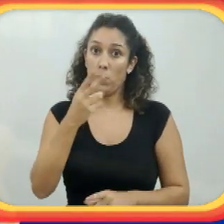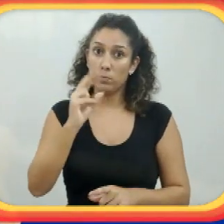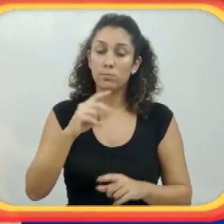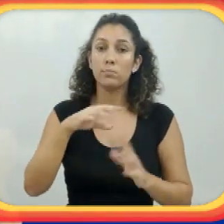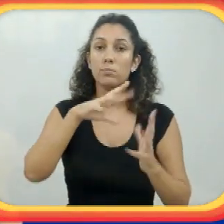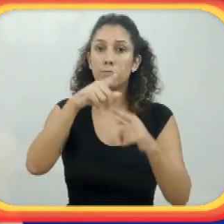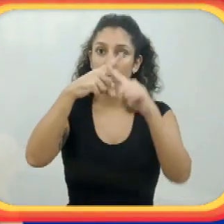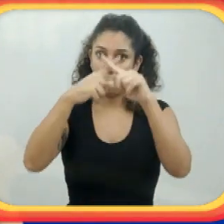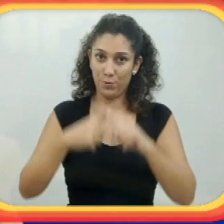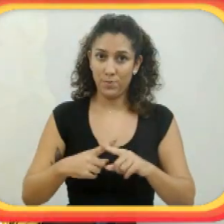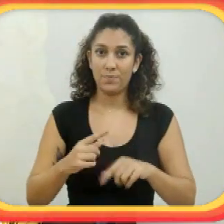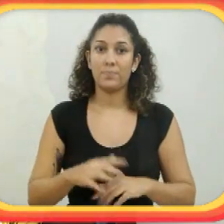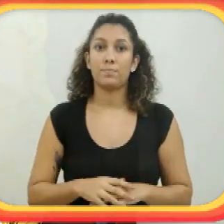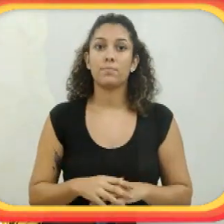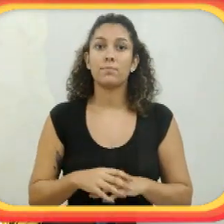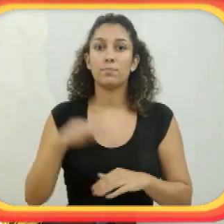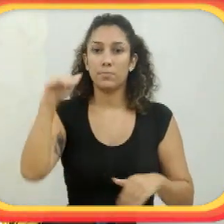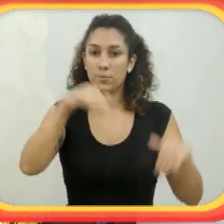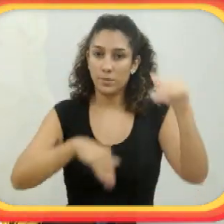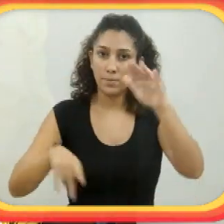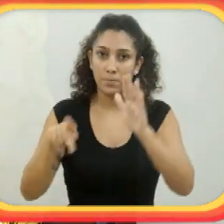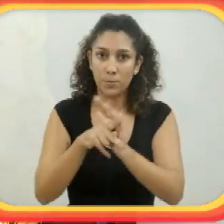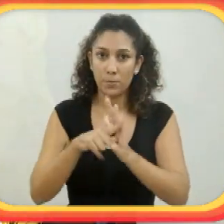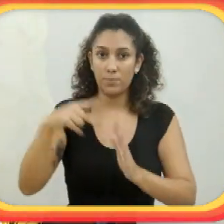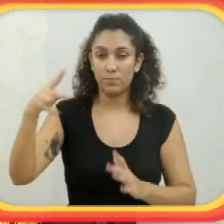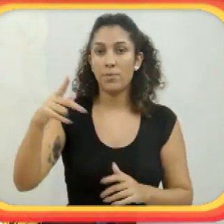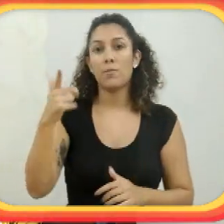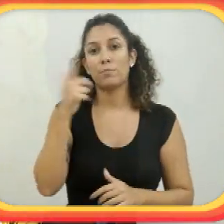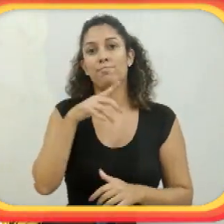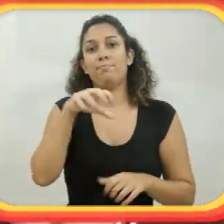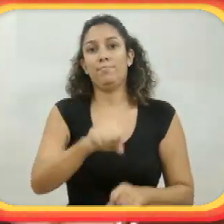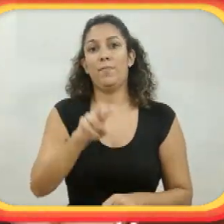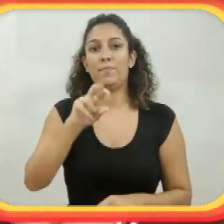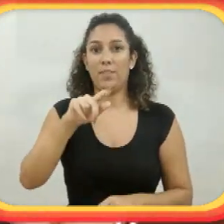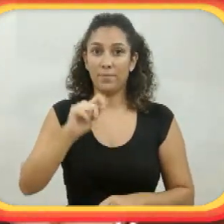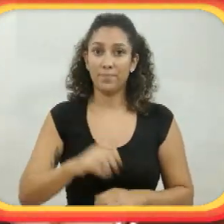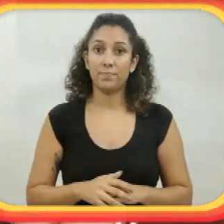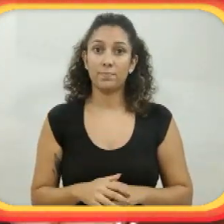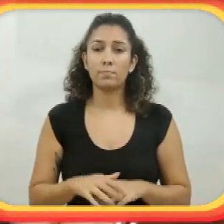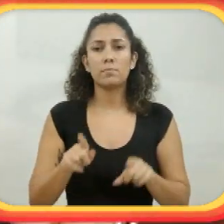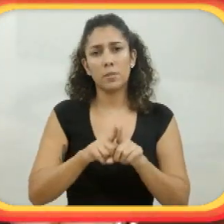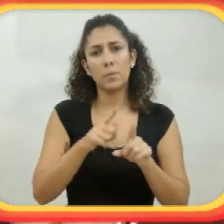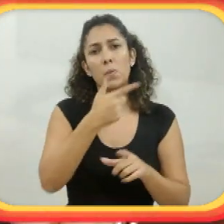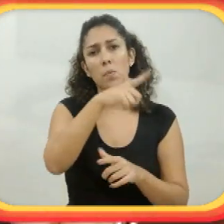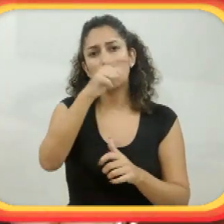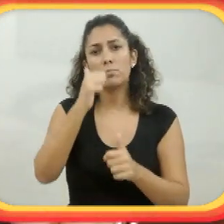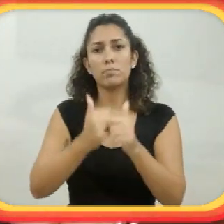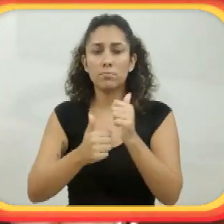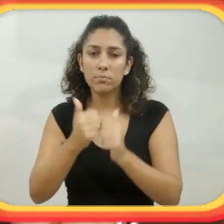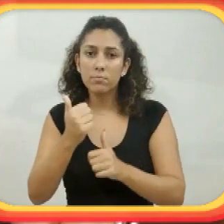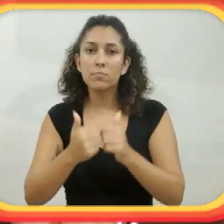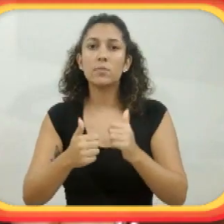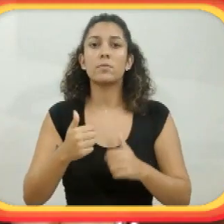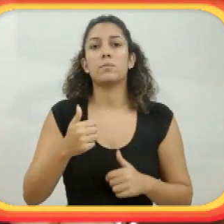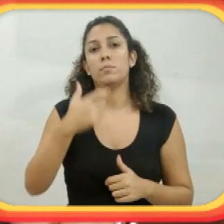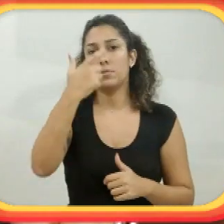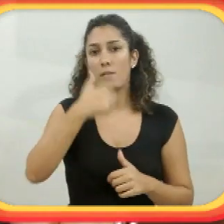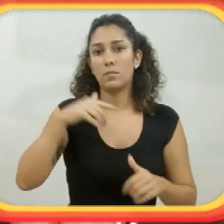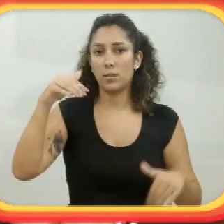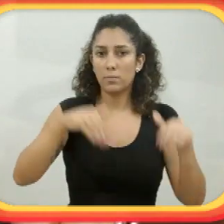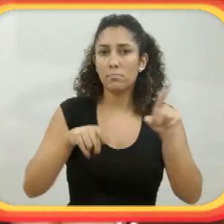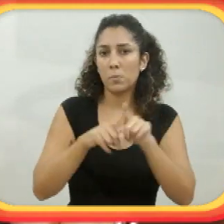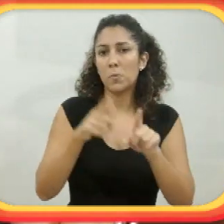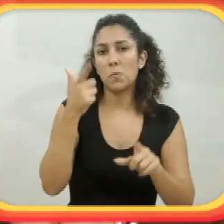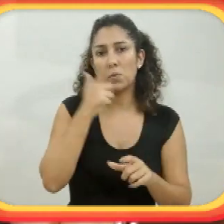também, né, conquistou medalha de ouro nos jogos, no Campeonato Mundial de Natação, tem a sua vaga garantida. Assim como